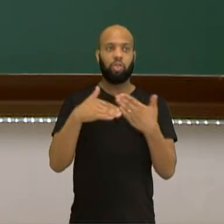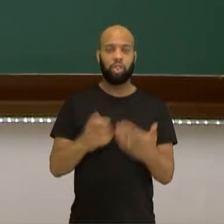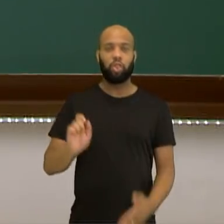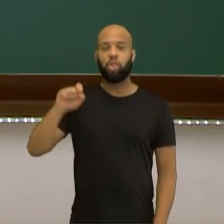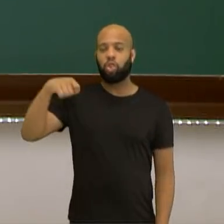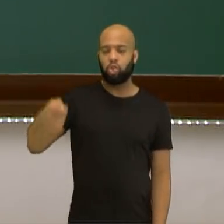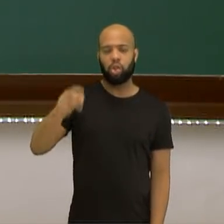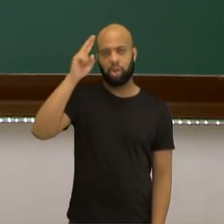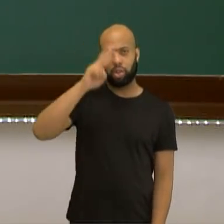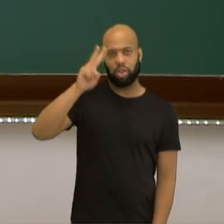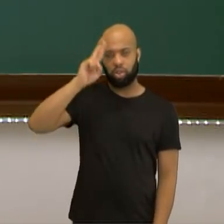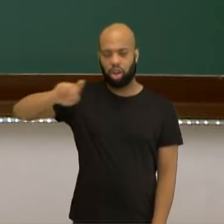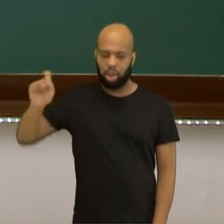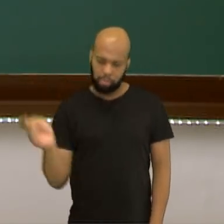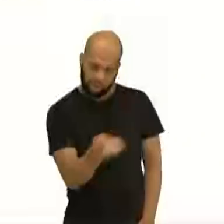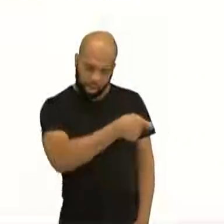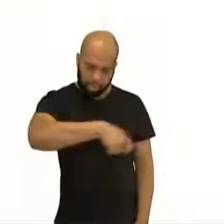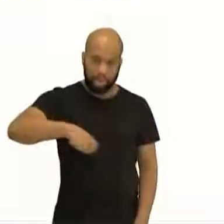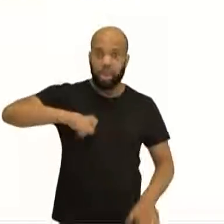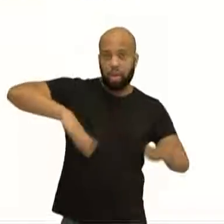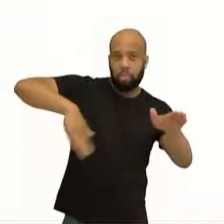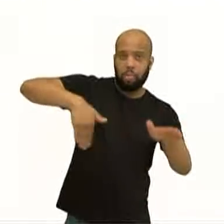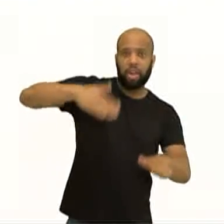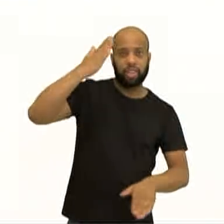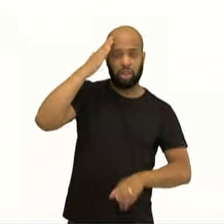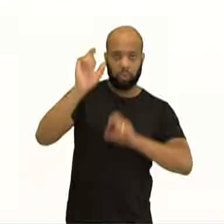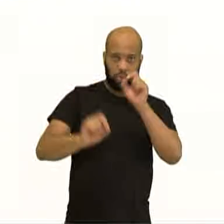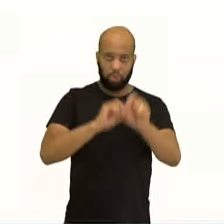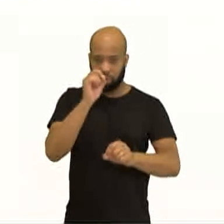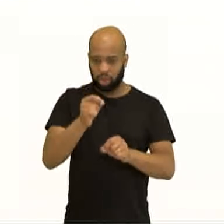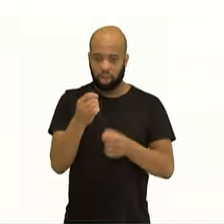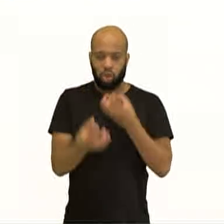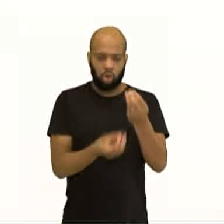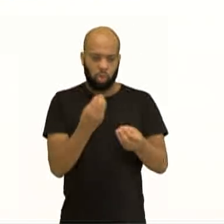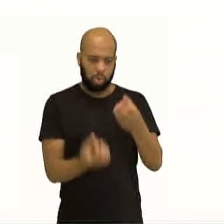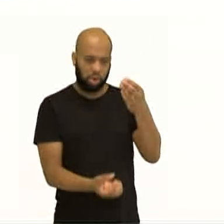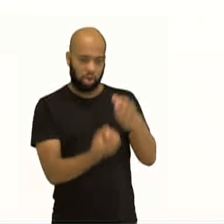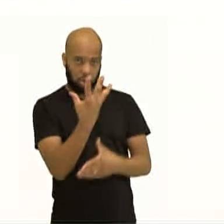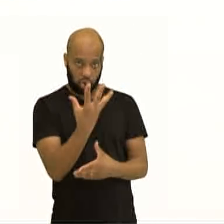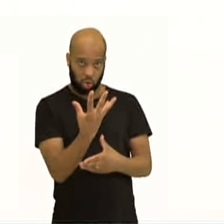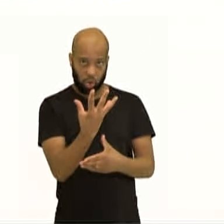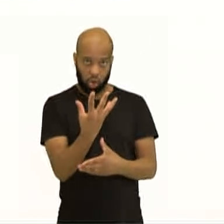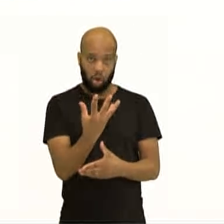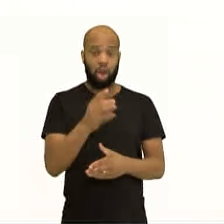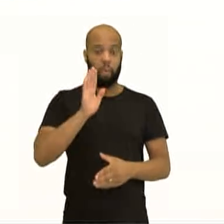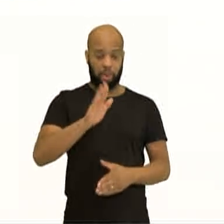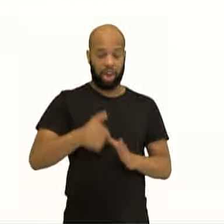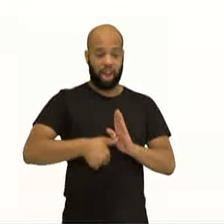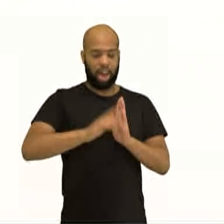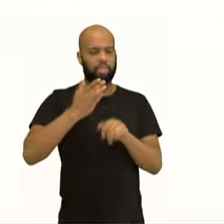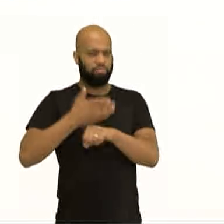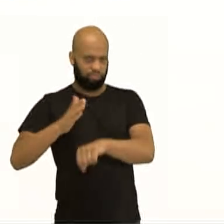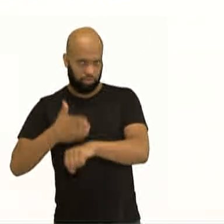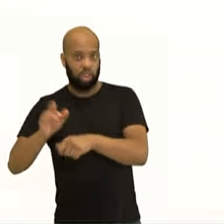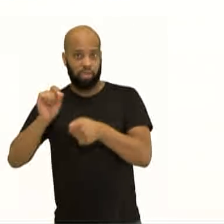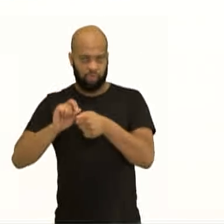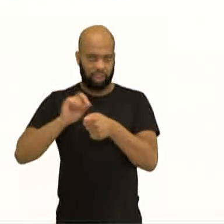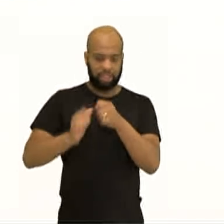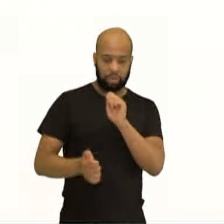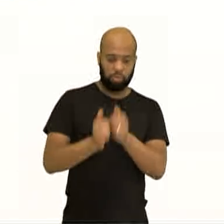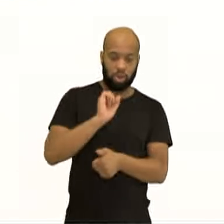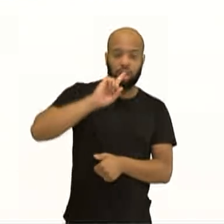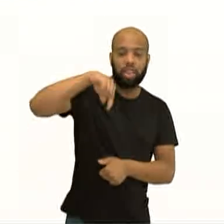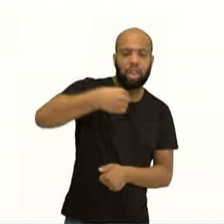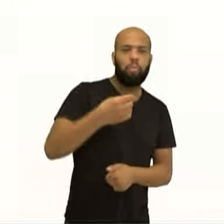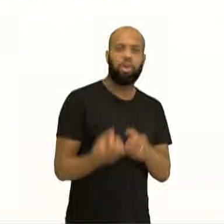a história de frescobol, o que se sabe é que sua prática surgiu antes do nome. Considerando esse